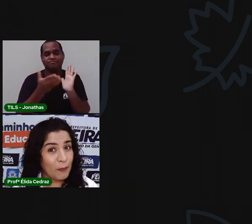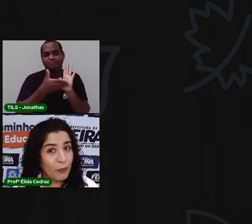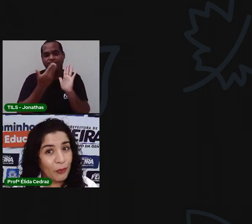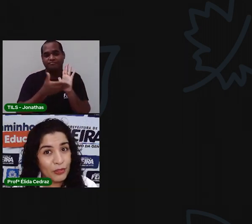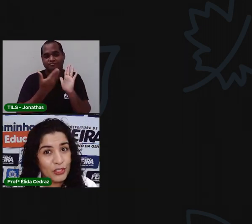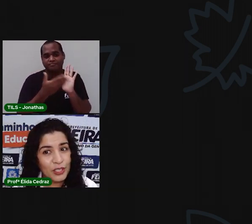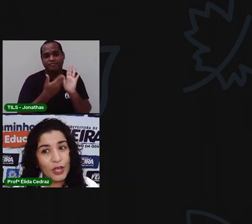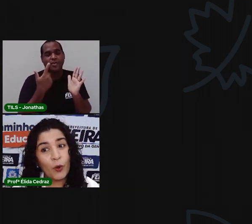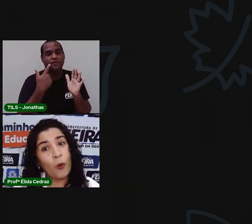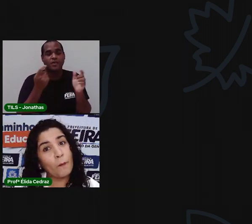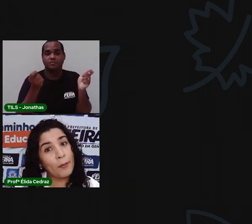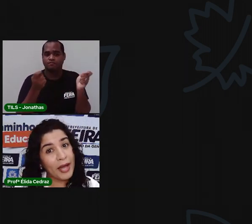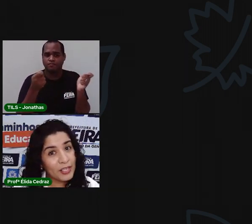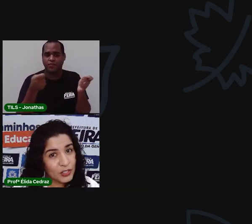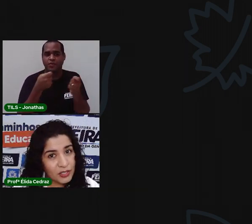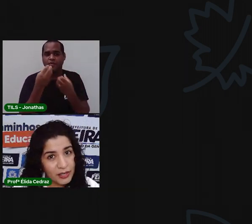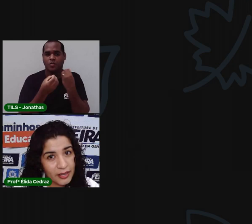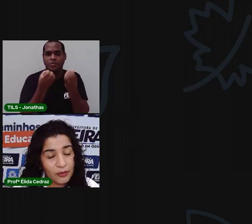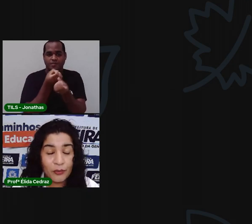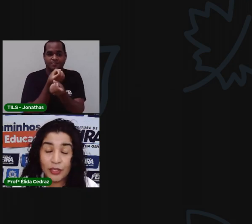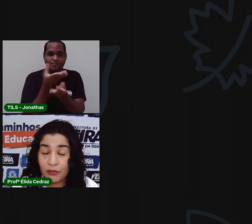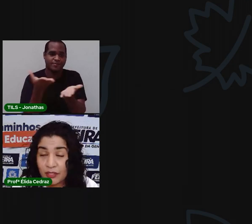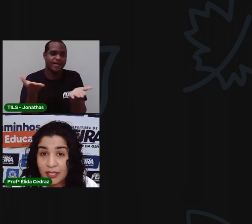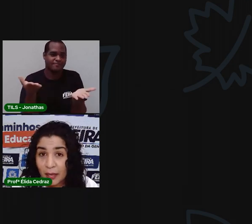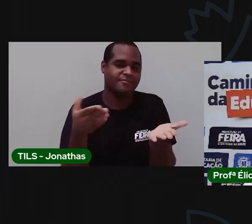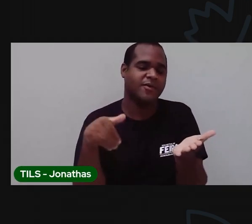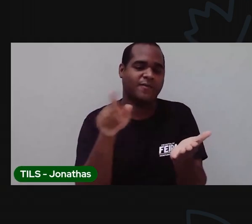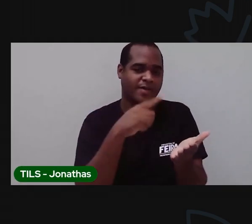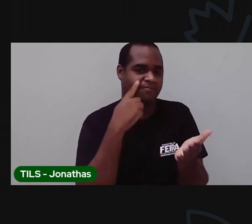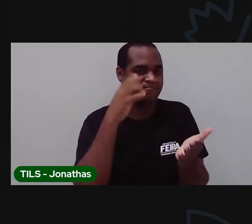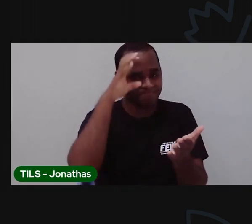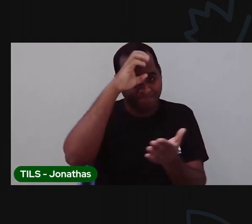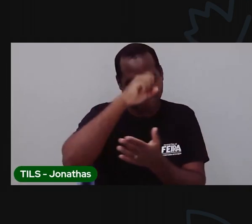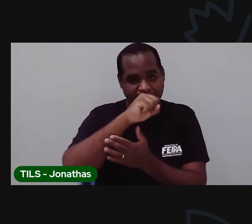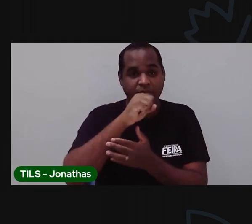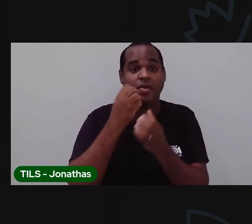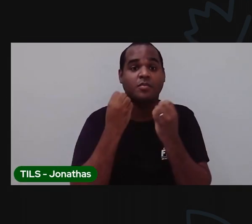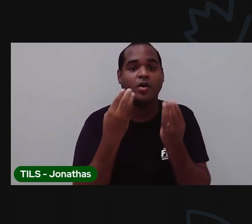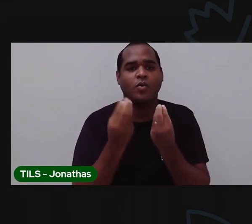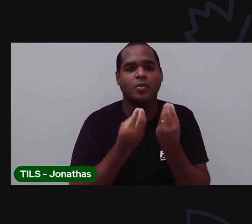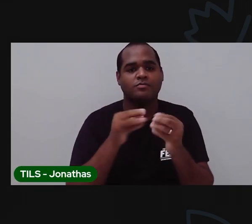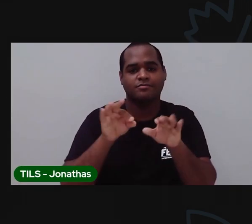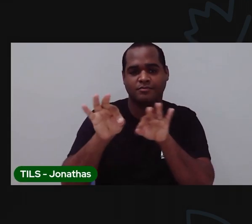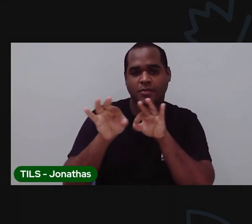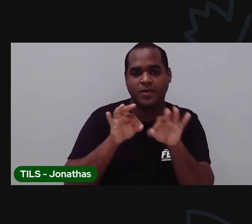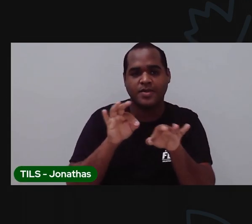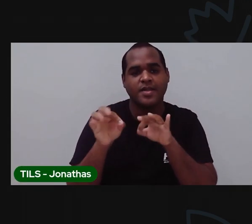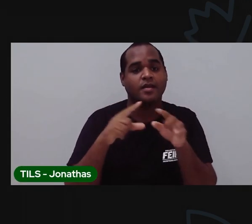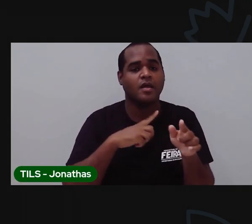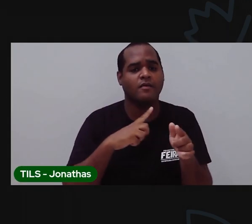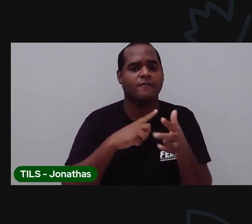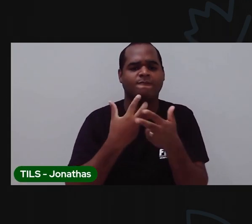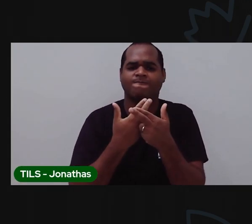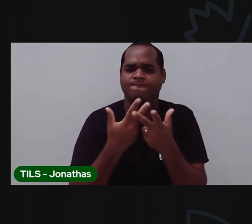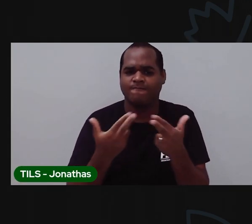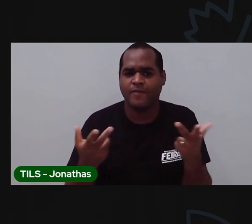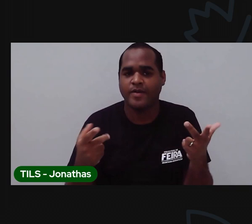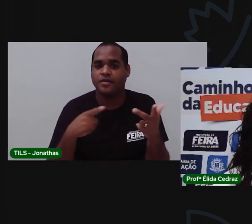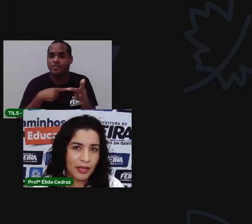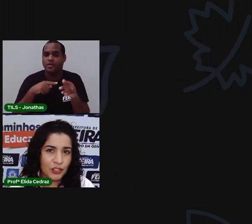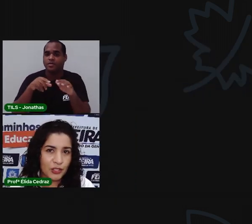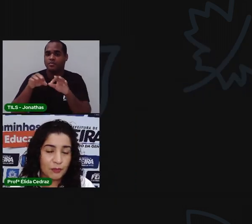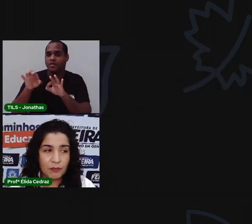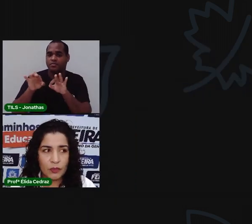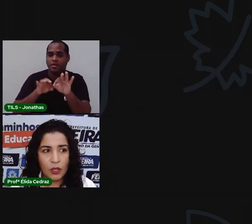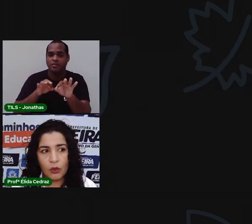você já pode compartilhar o que você aprendeu. Você pode ir organizando essas coisas em ordem